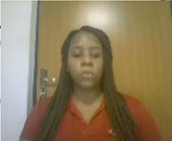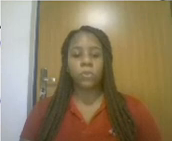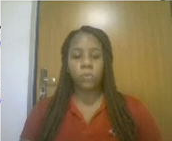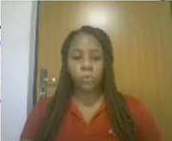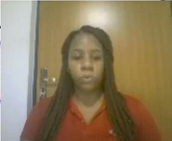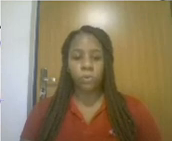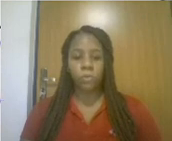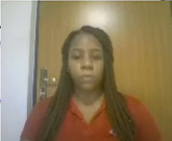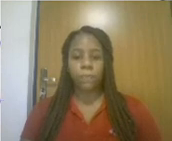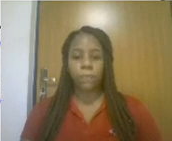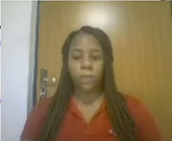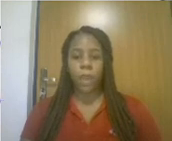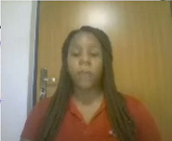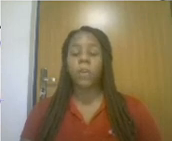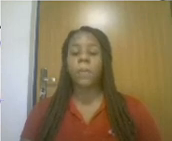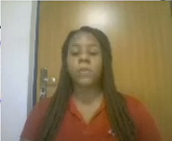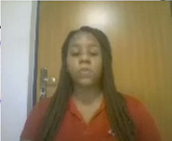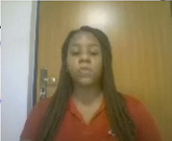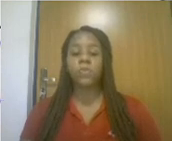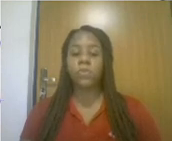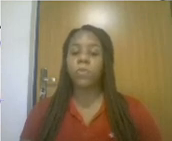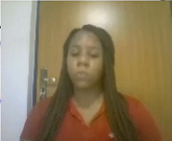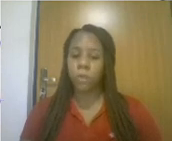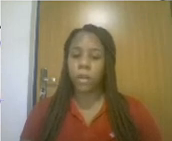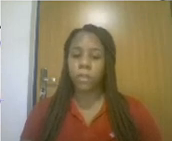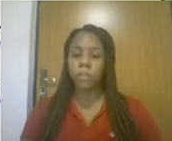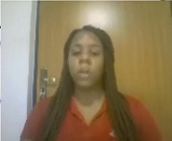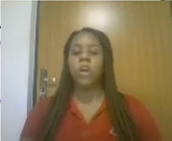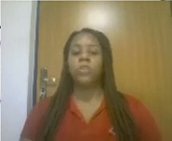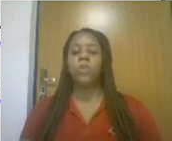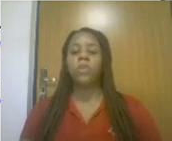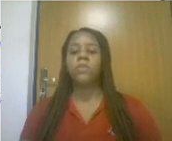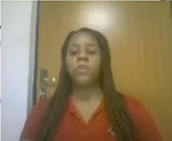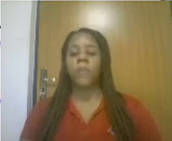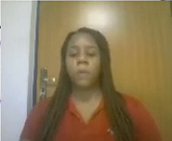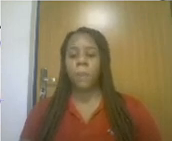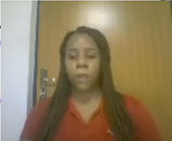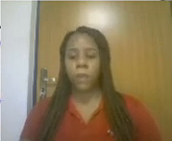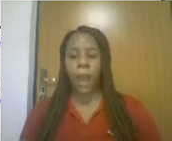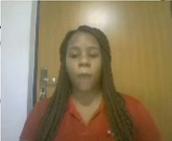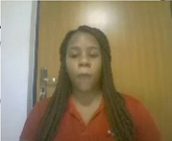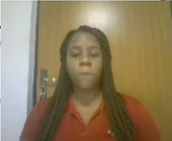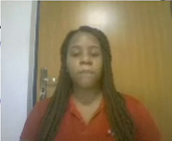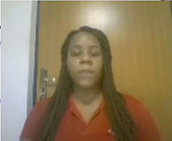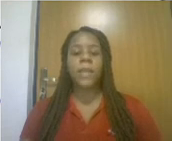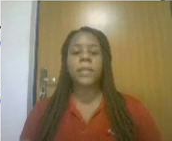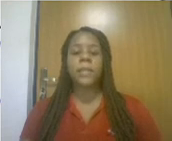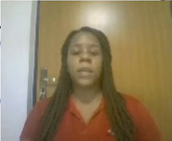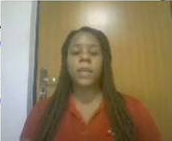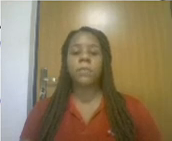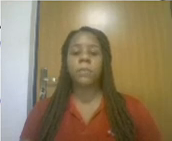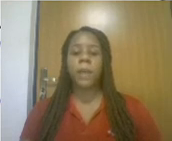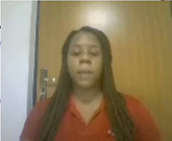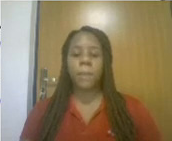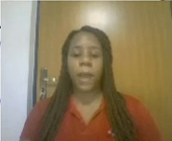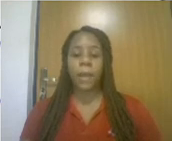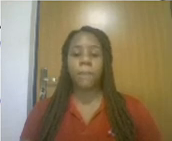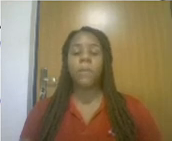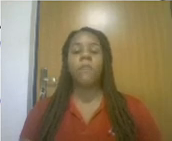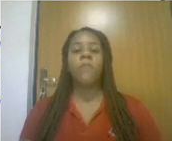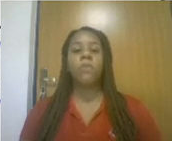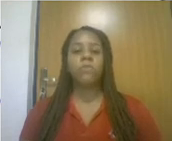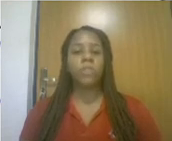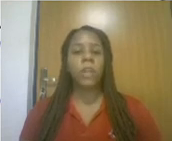passou de um susto, muito grande. Todos voltaram para o carro e seguimos para a